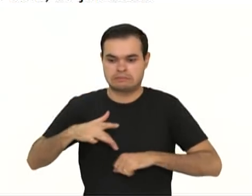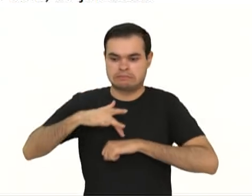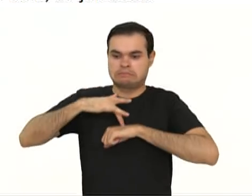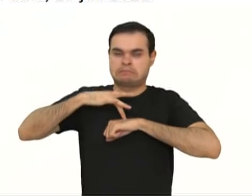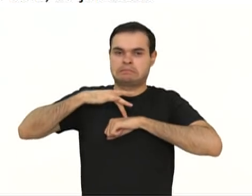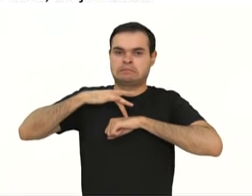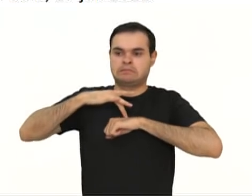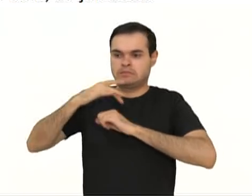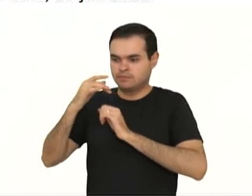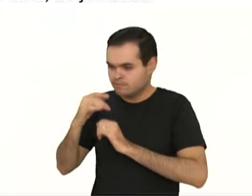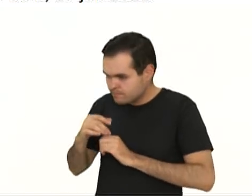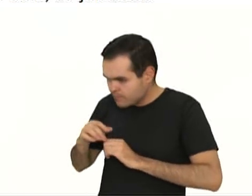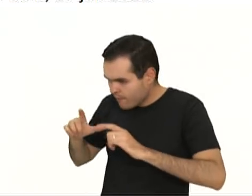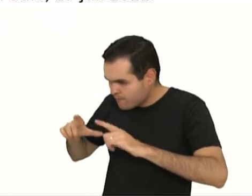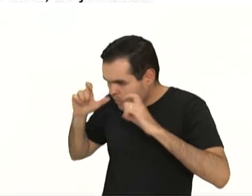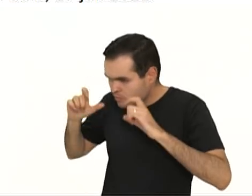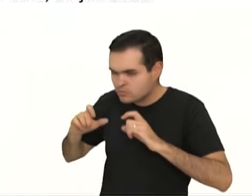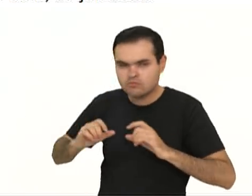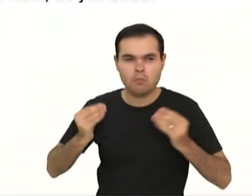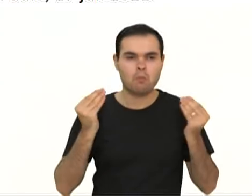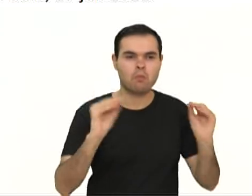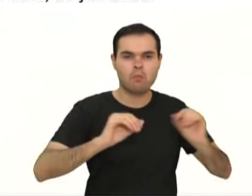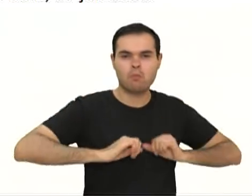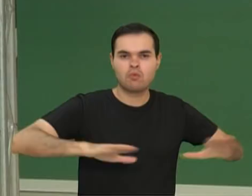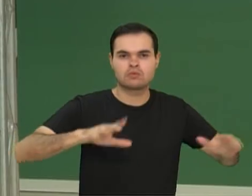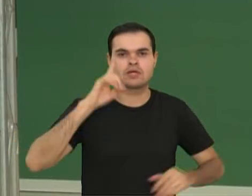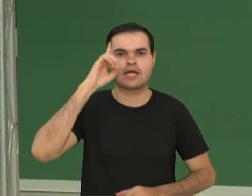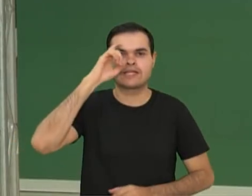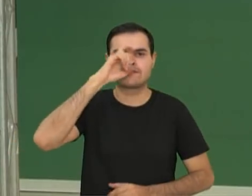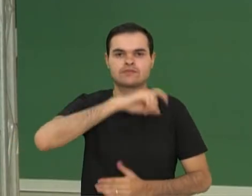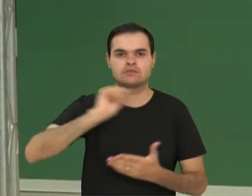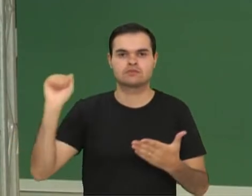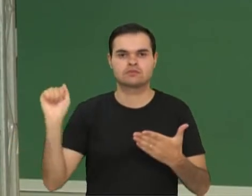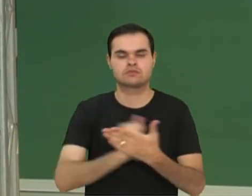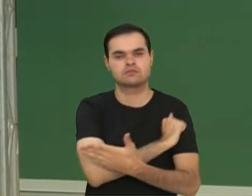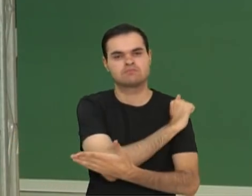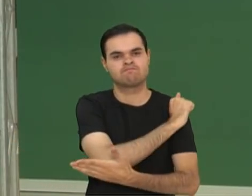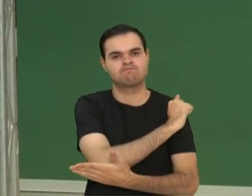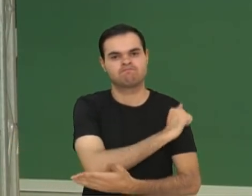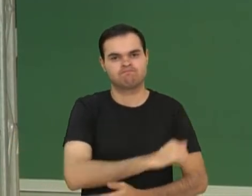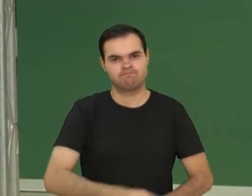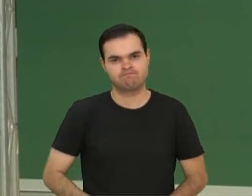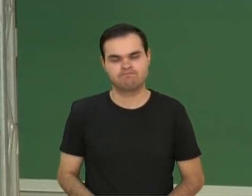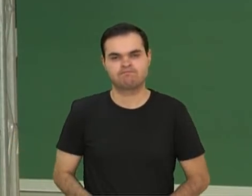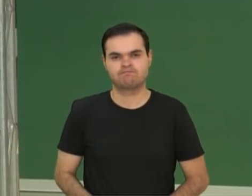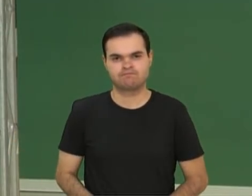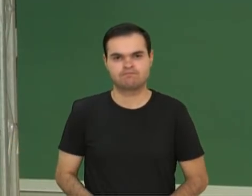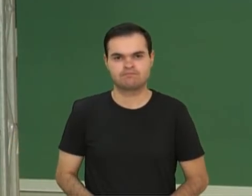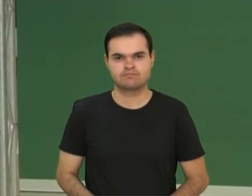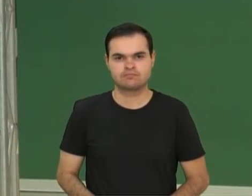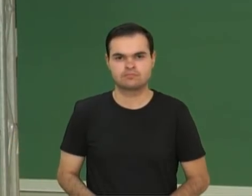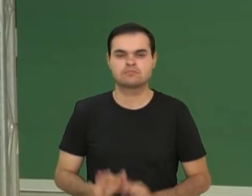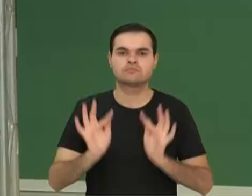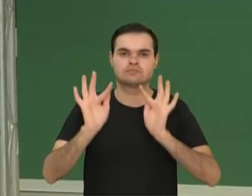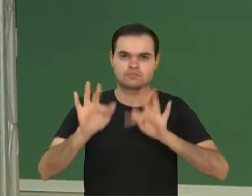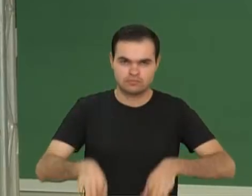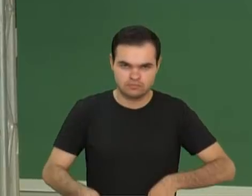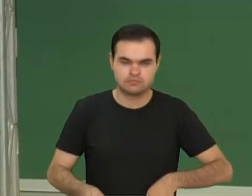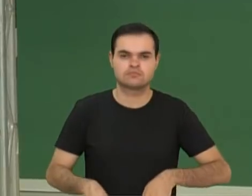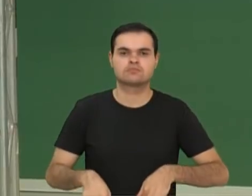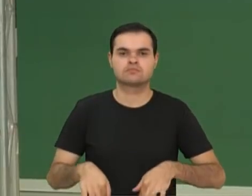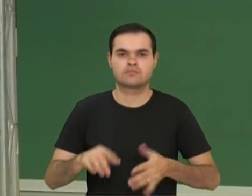online é difícil de apagar. Certo? Terminamos a leitura completa do artigo de